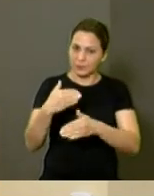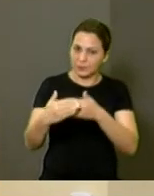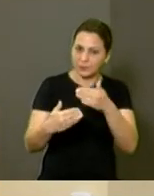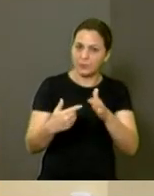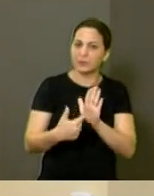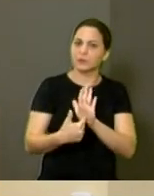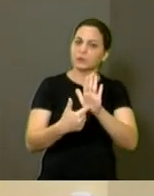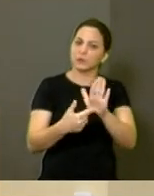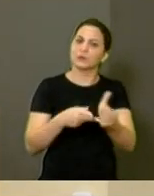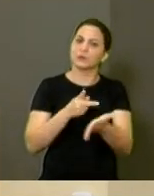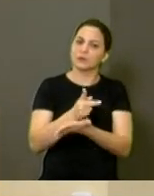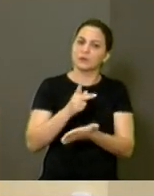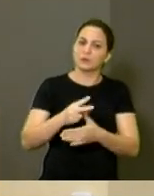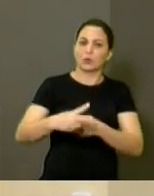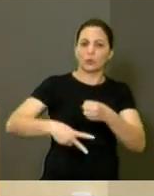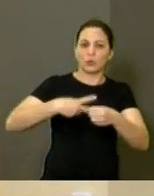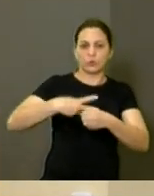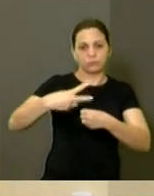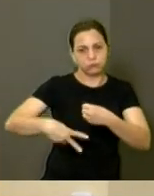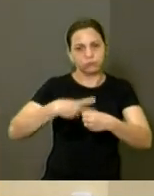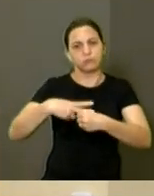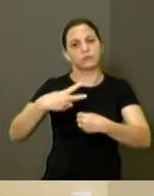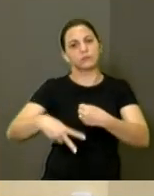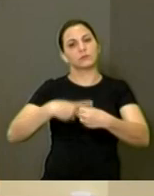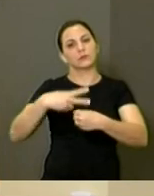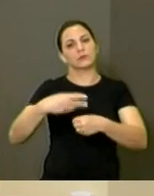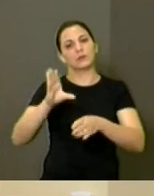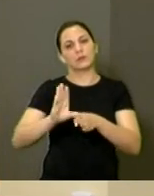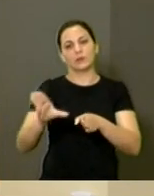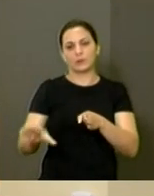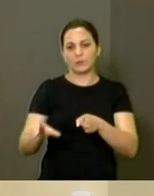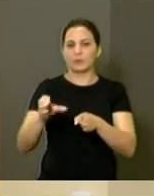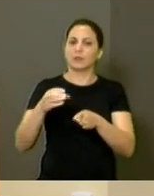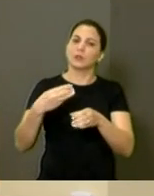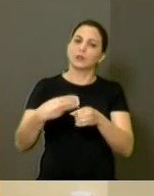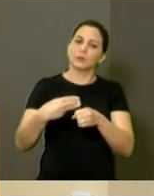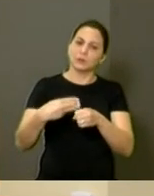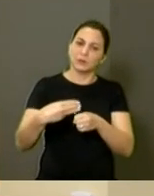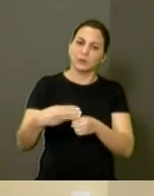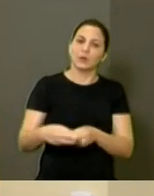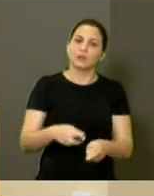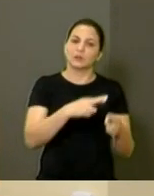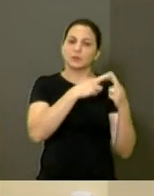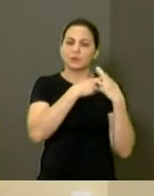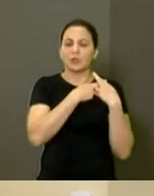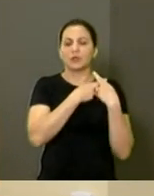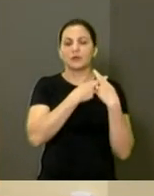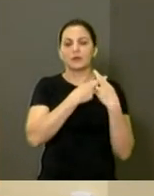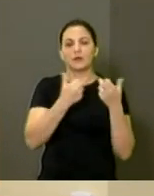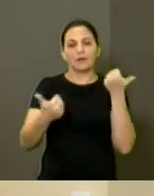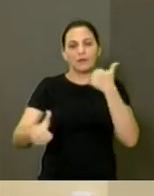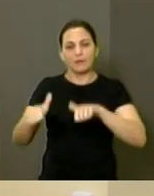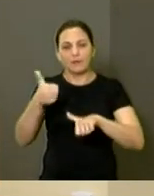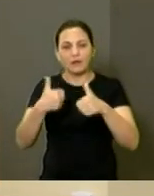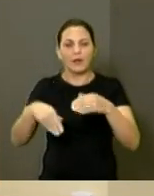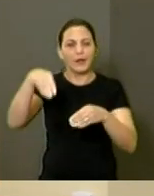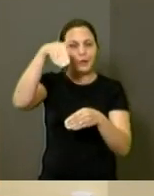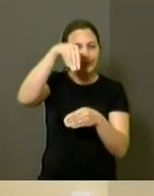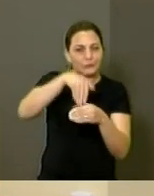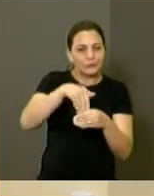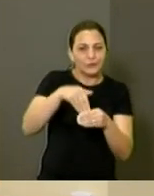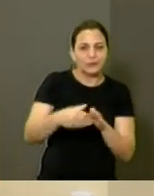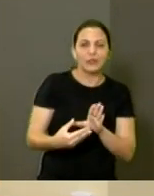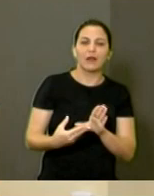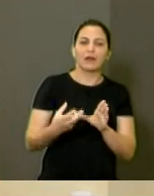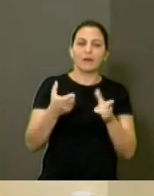demonstrou que de dois em dois anos a câmara municipal é responsável em julgar em votar em